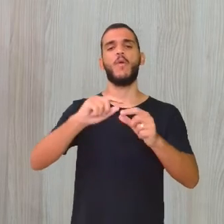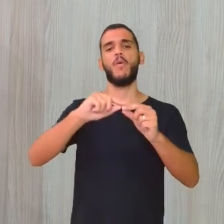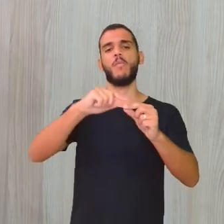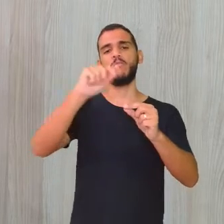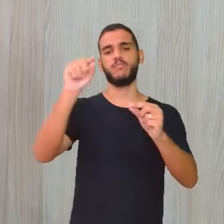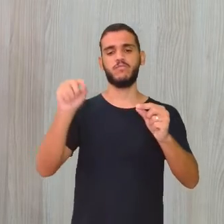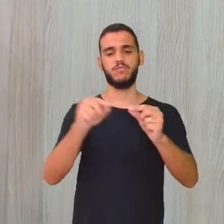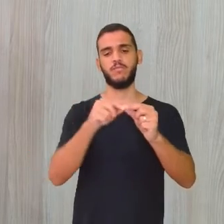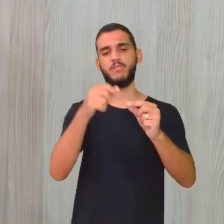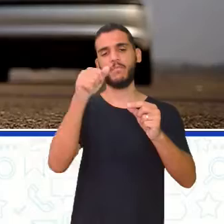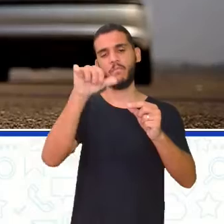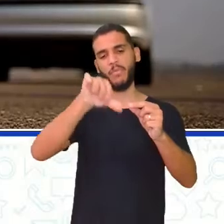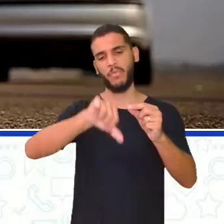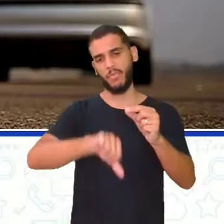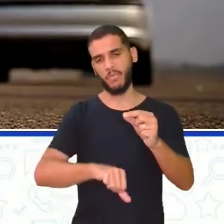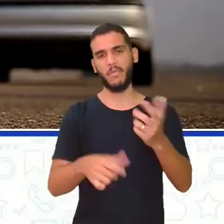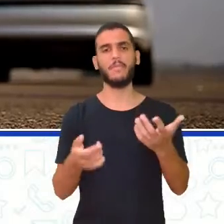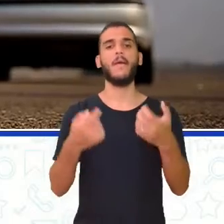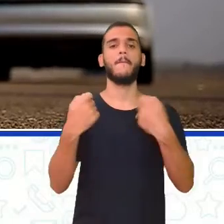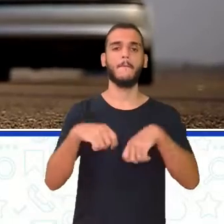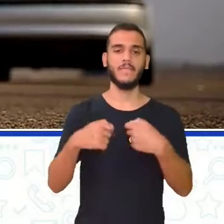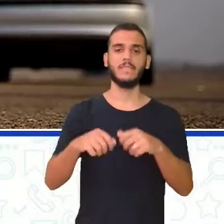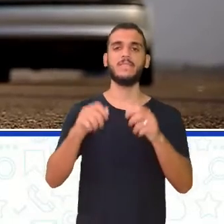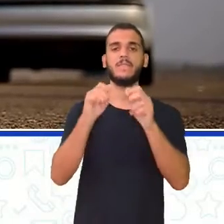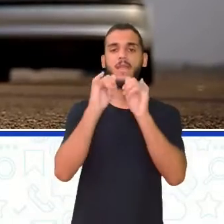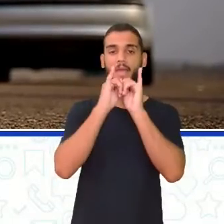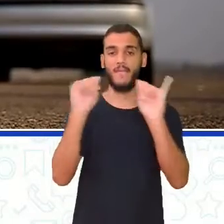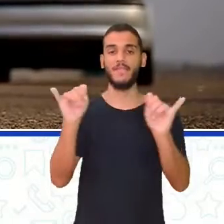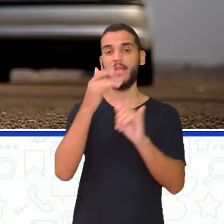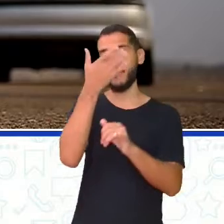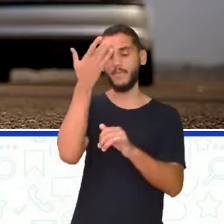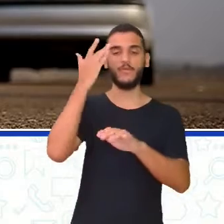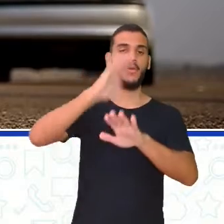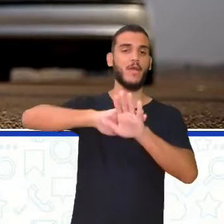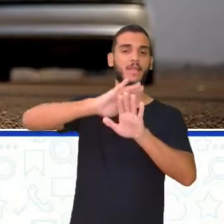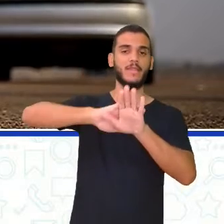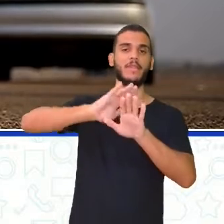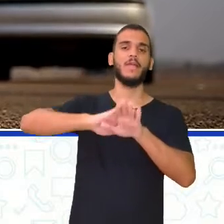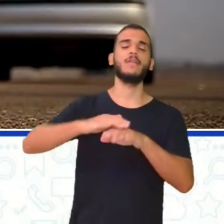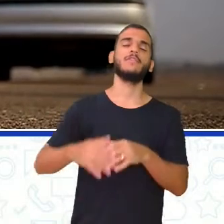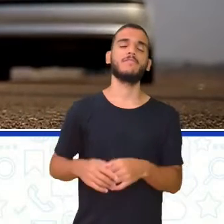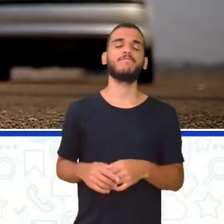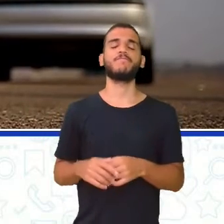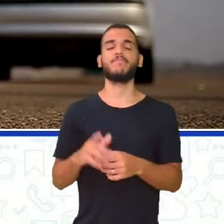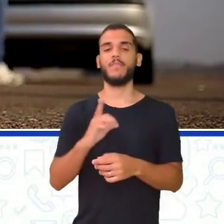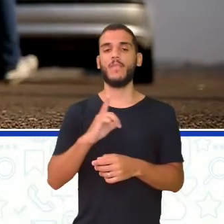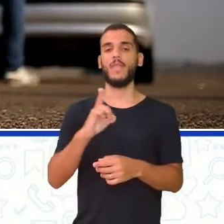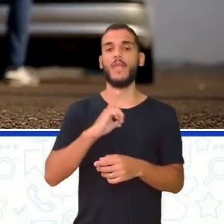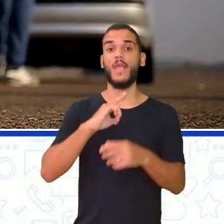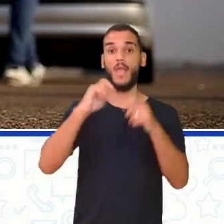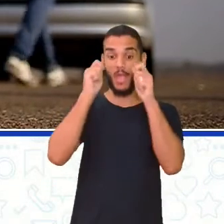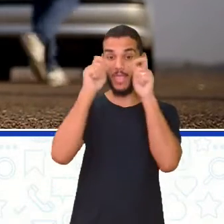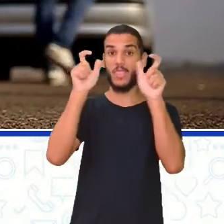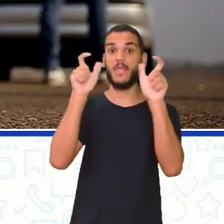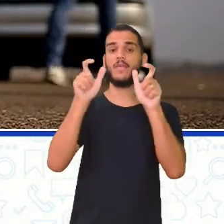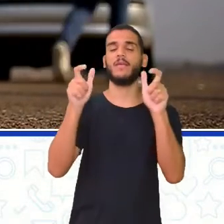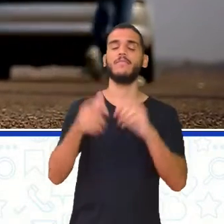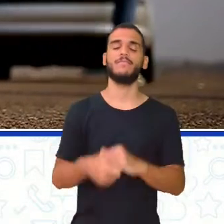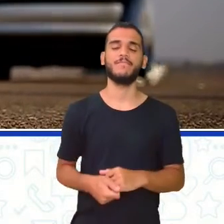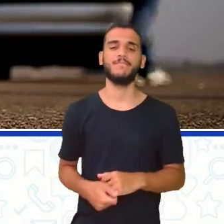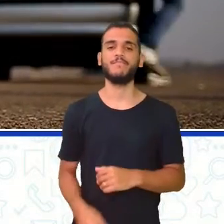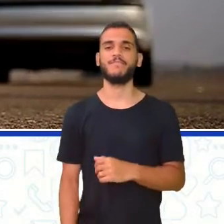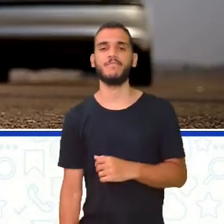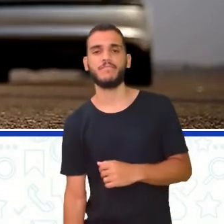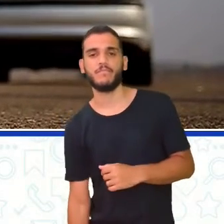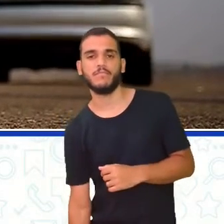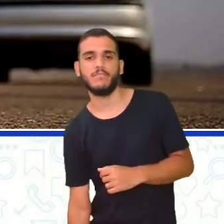estar lá sinalizando, para quem vem atrás saber, opa, é um sinal de atenção, tem alguém com algum problema na minha frente. E olha